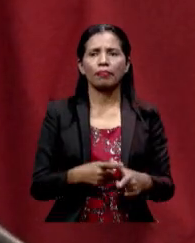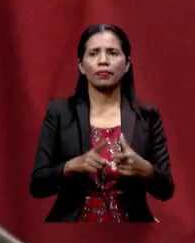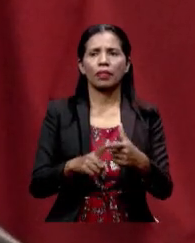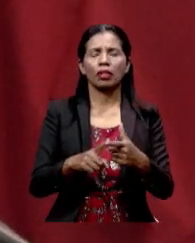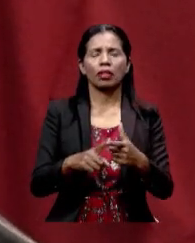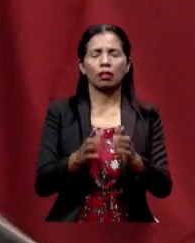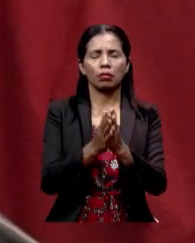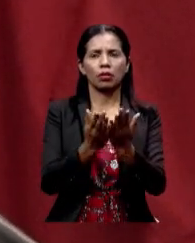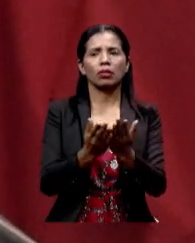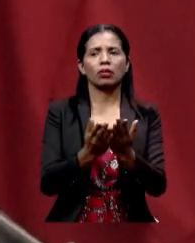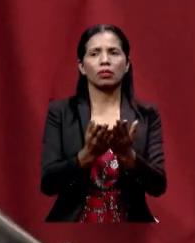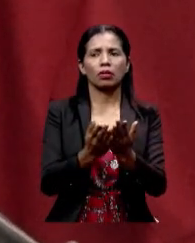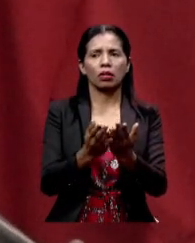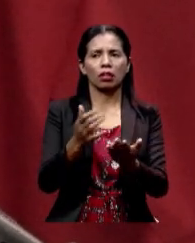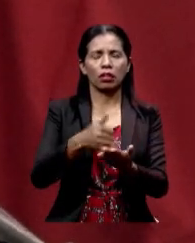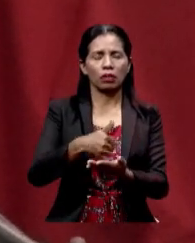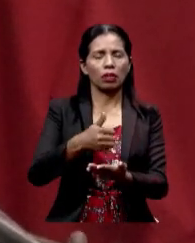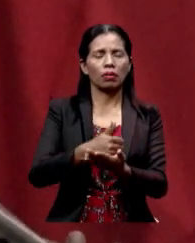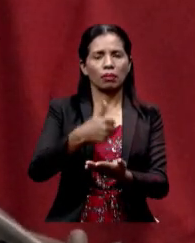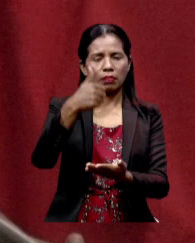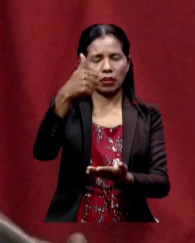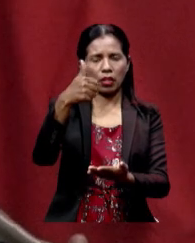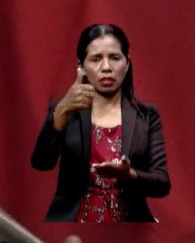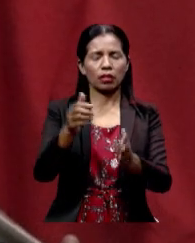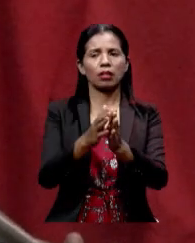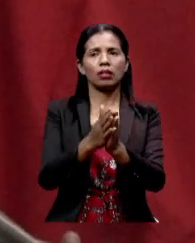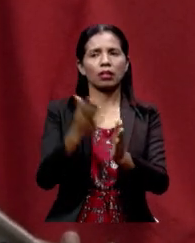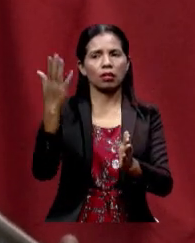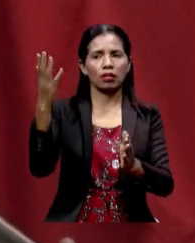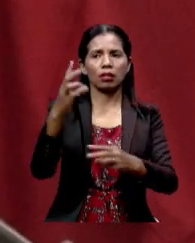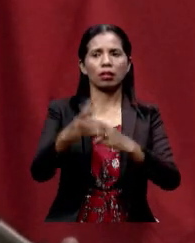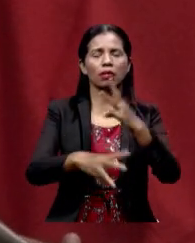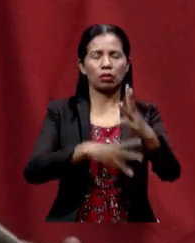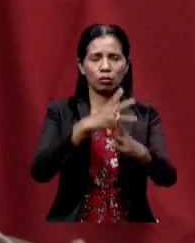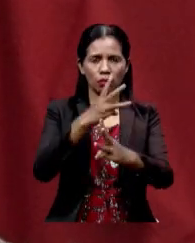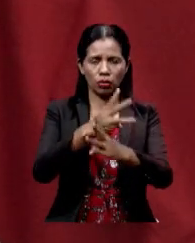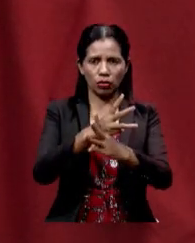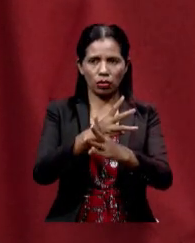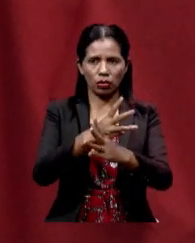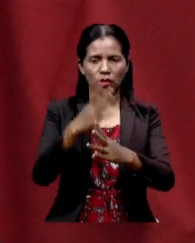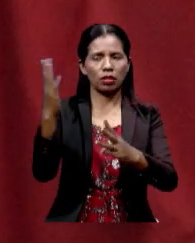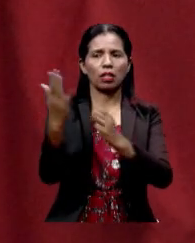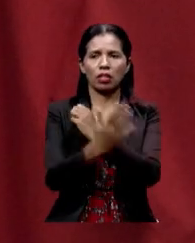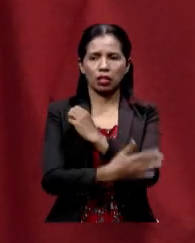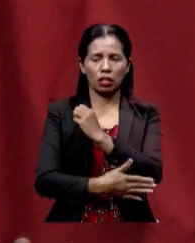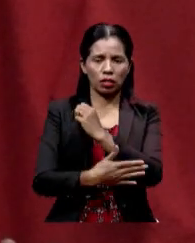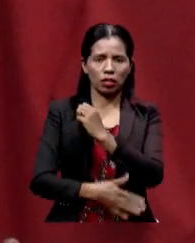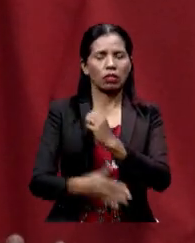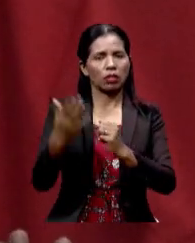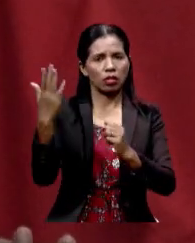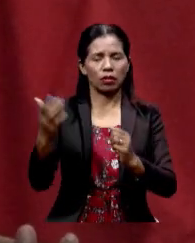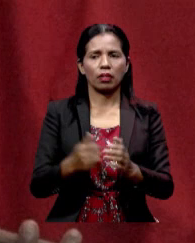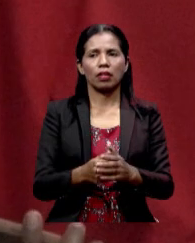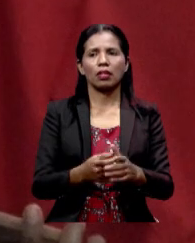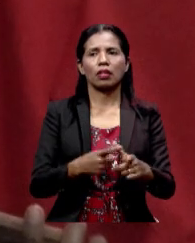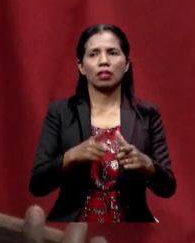Livri kus maka manam premio literario bot ia mundo lusofonianian, país lusofonianian,